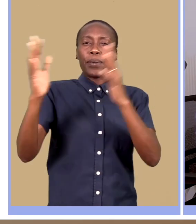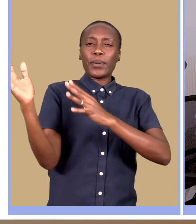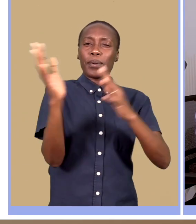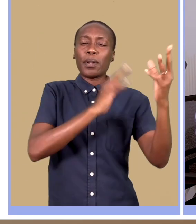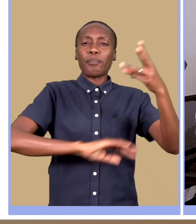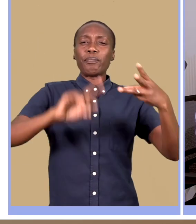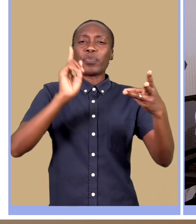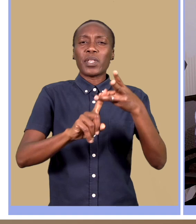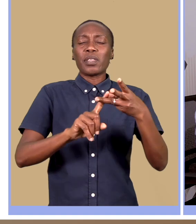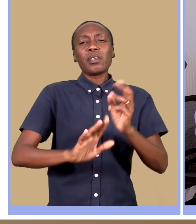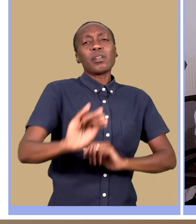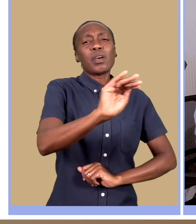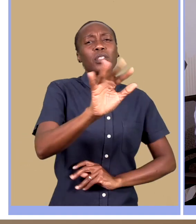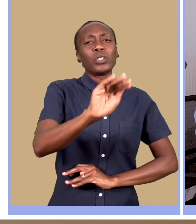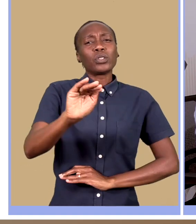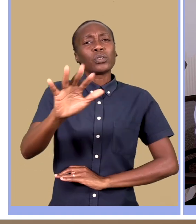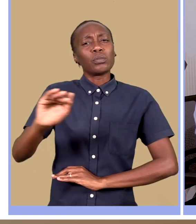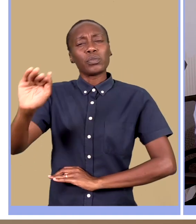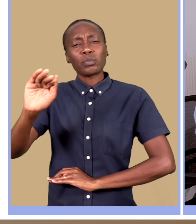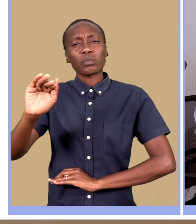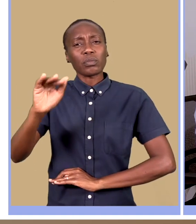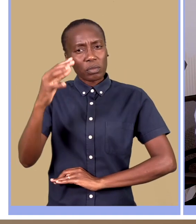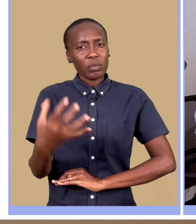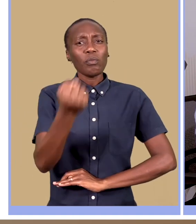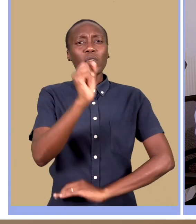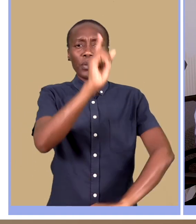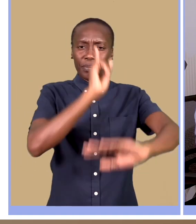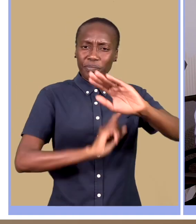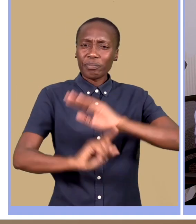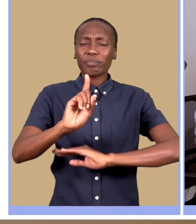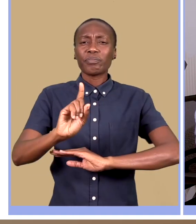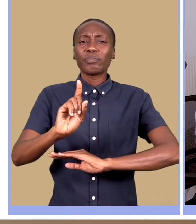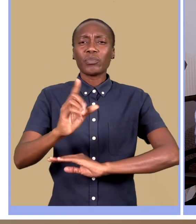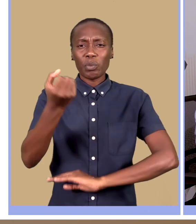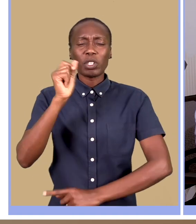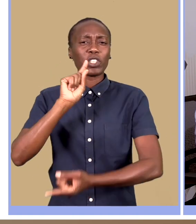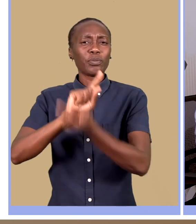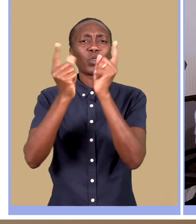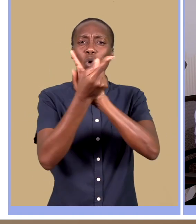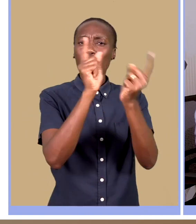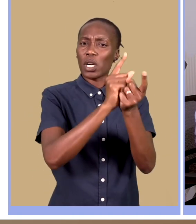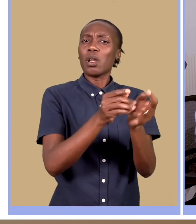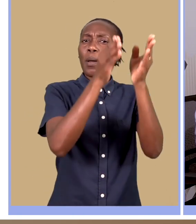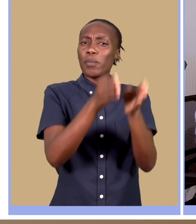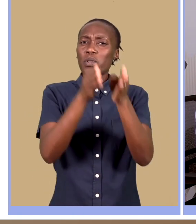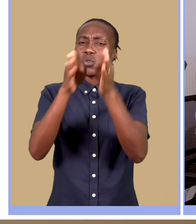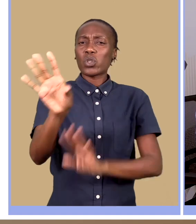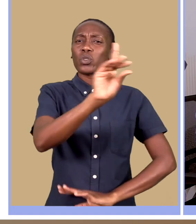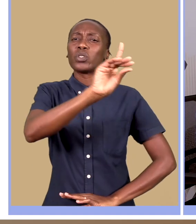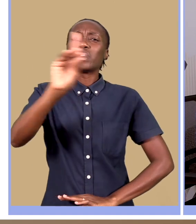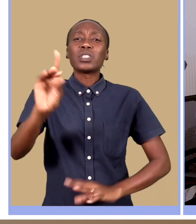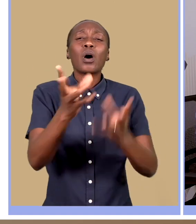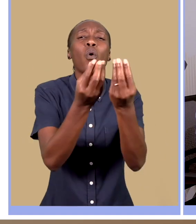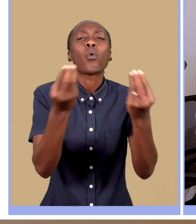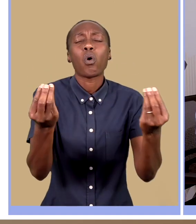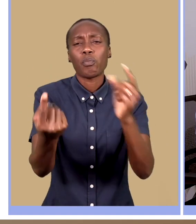E claramente, indo nessas comunidades, nós vamos encontrar pessoas com deficiência. Agora, como lidar